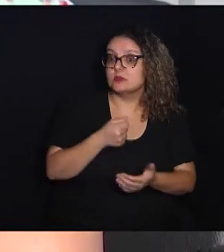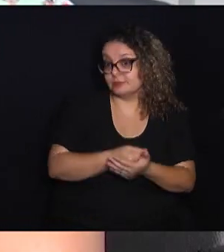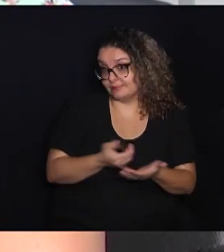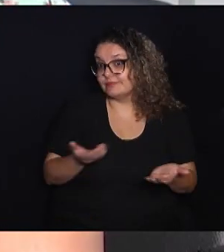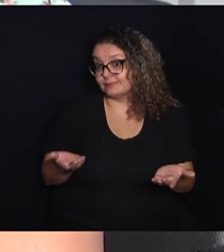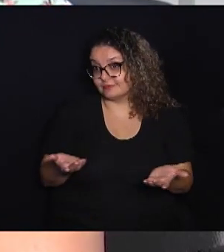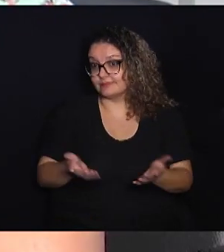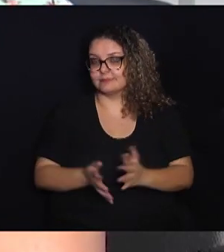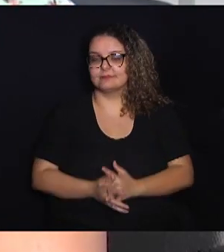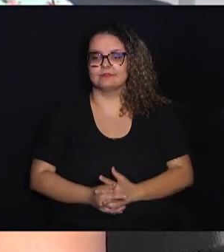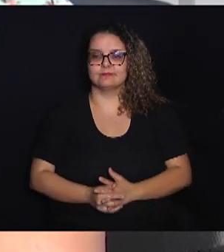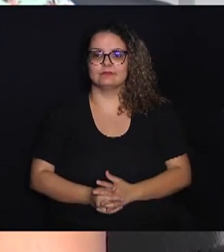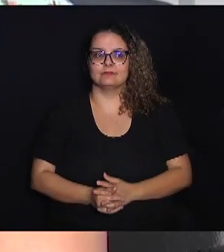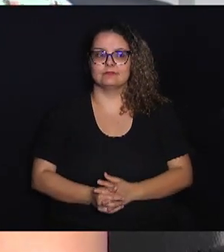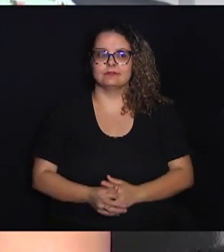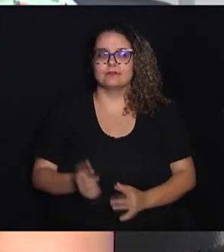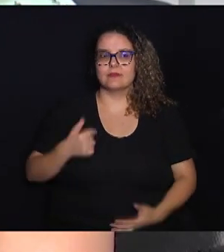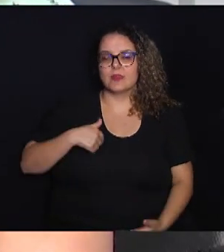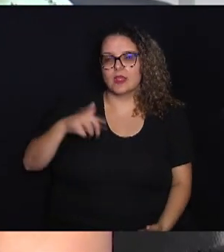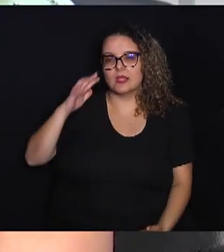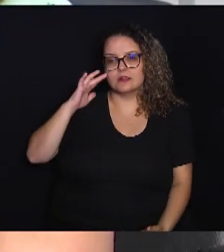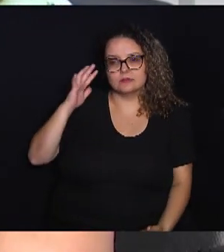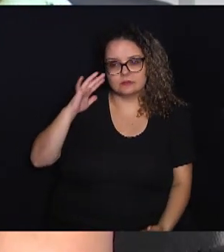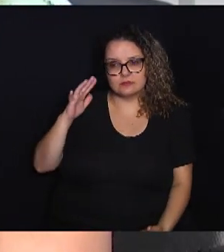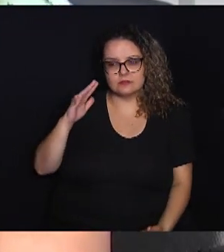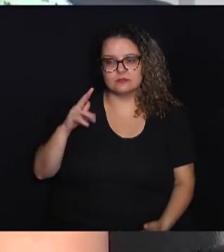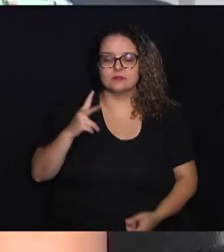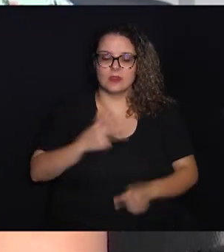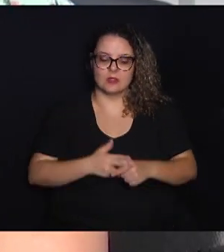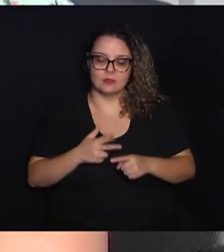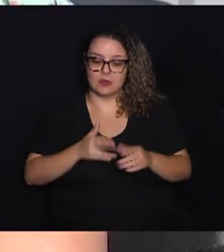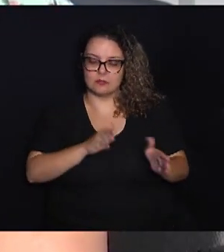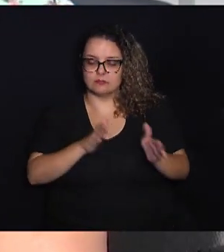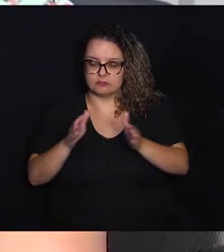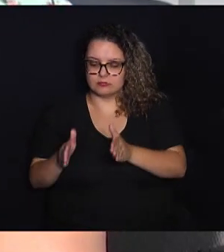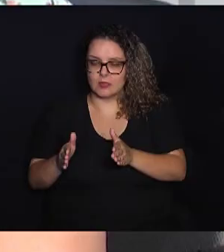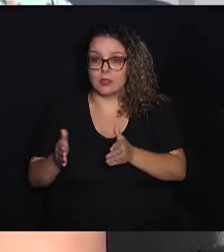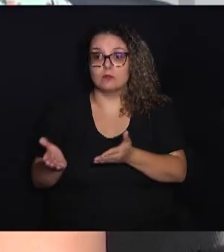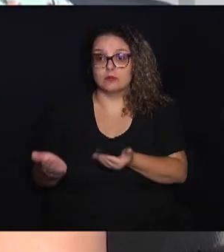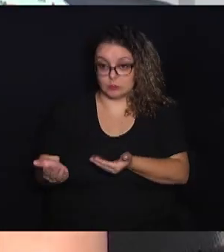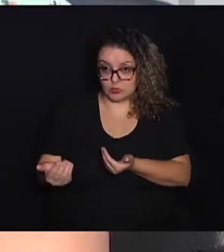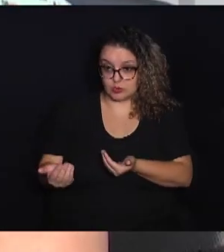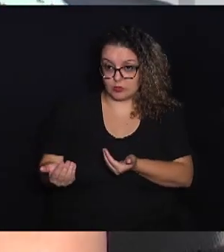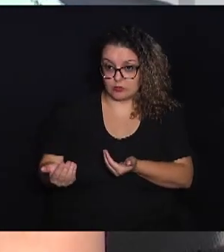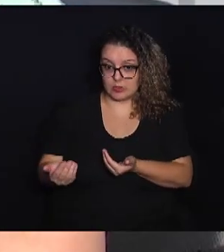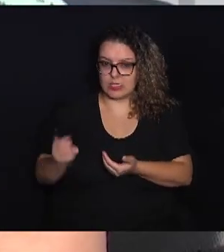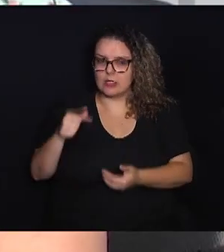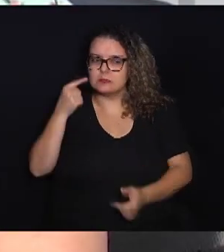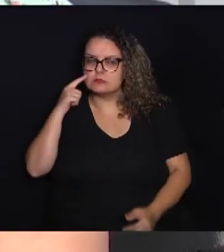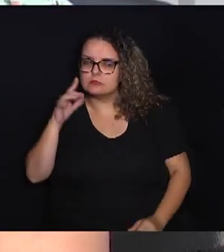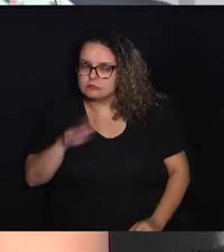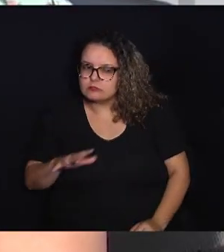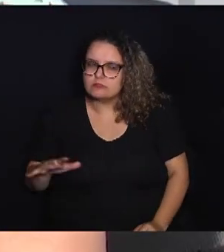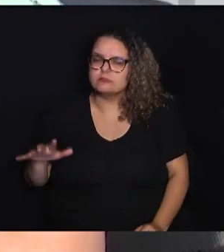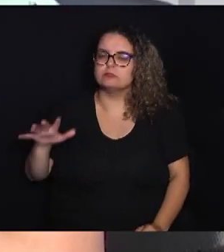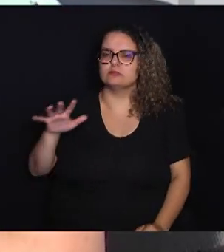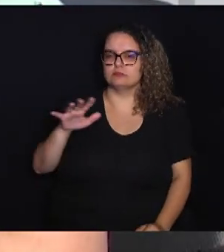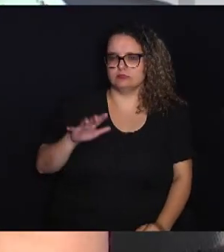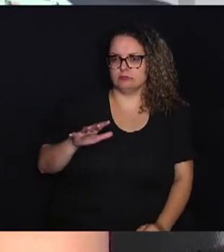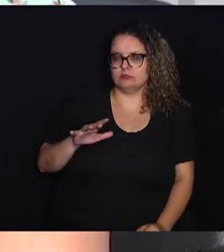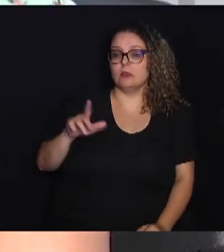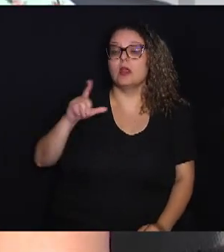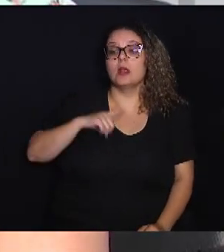né? Então, eu imagino que esse recorte nos jovens seja também essa ideia deles já terem